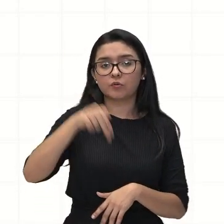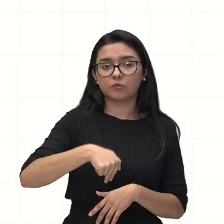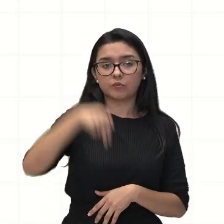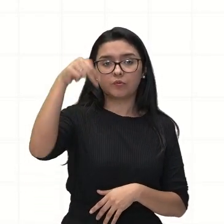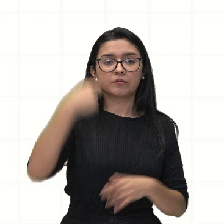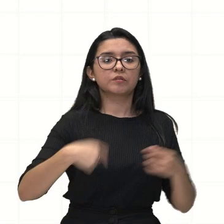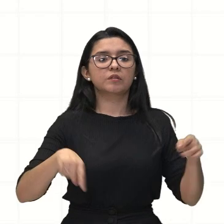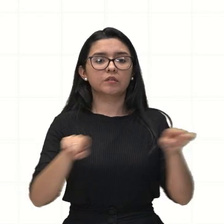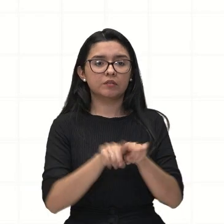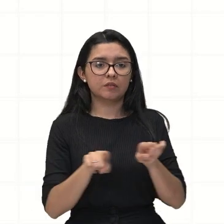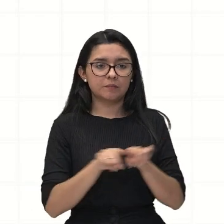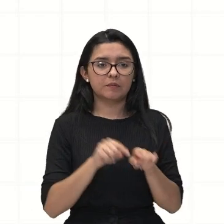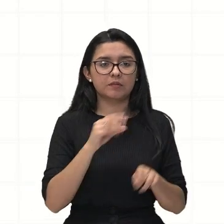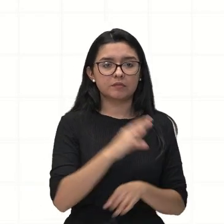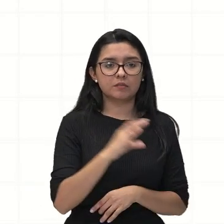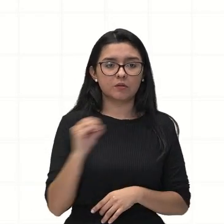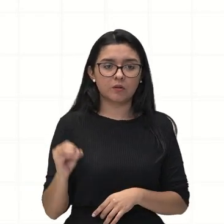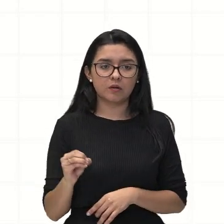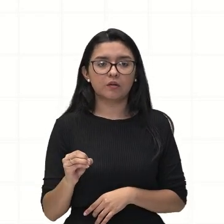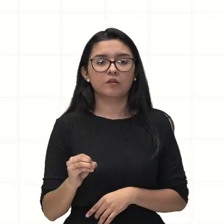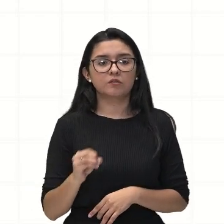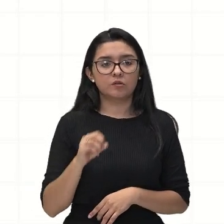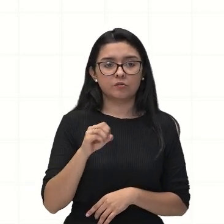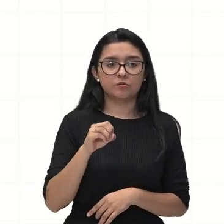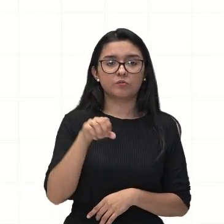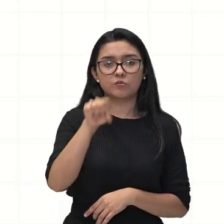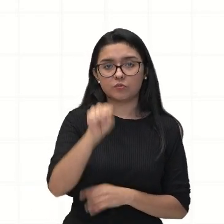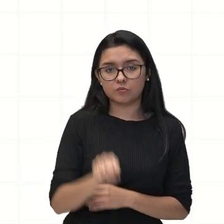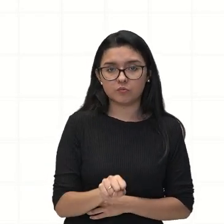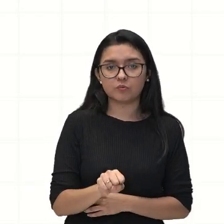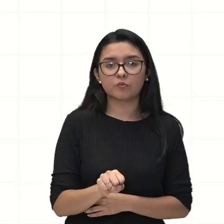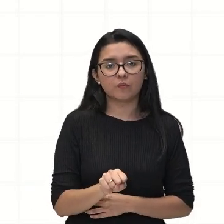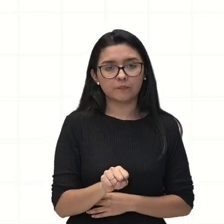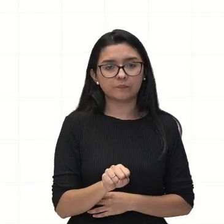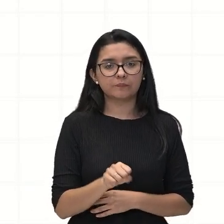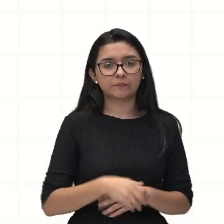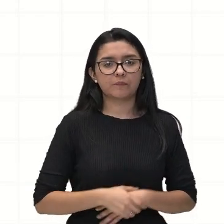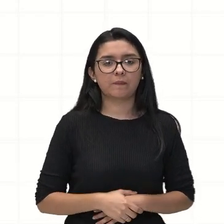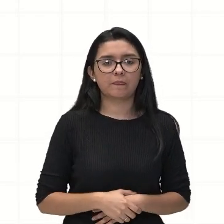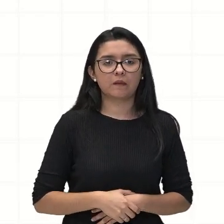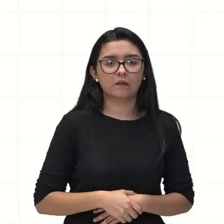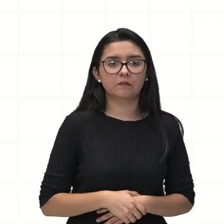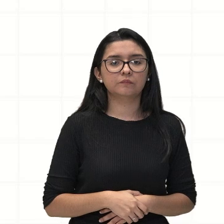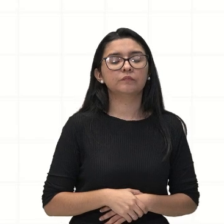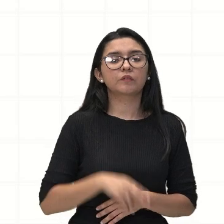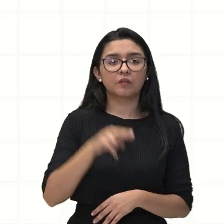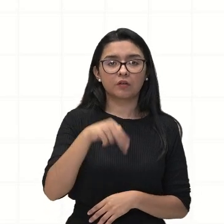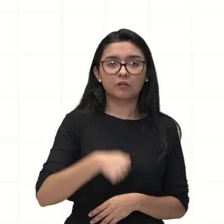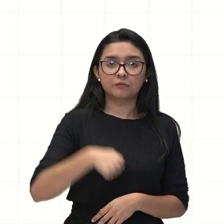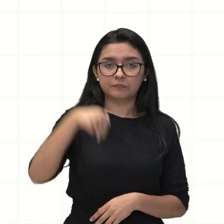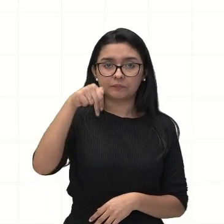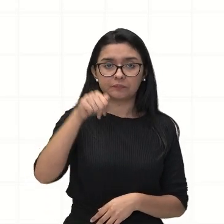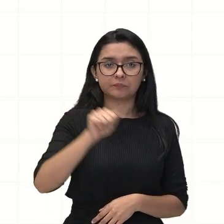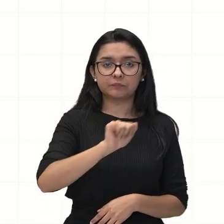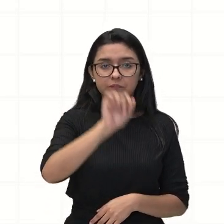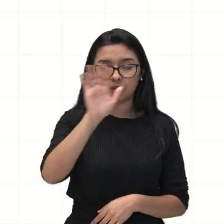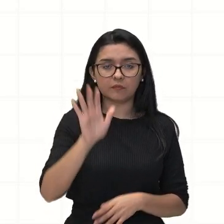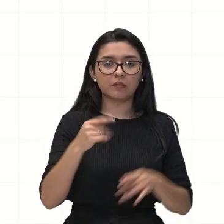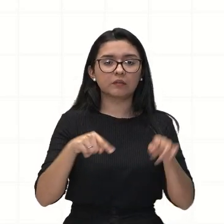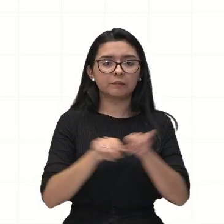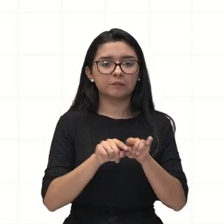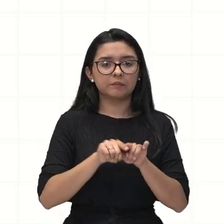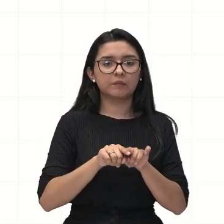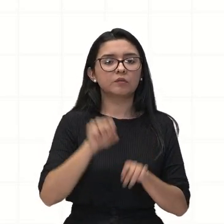aonde? Na região centro-oeste, na região sul, né, na região nordeste, na região